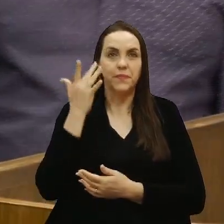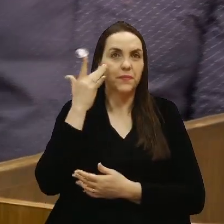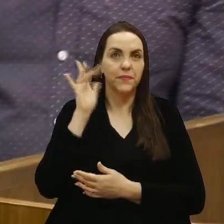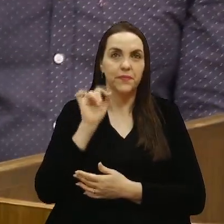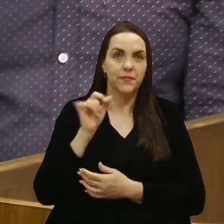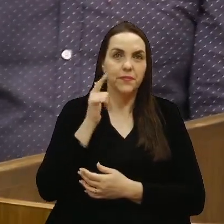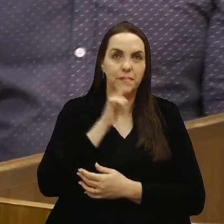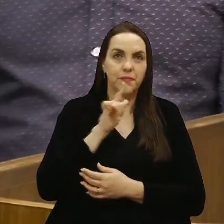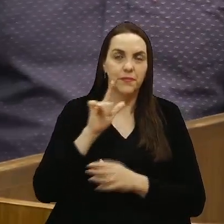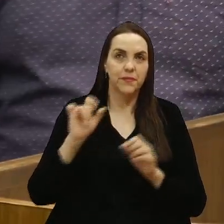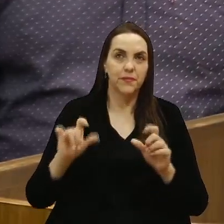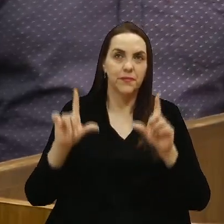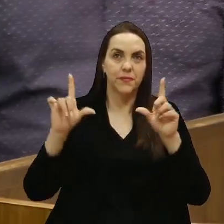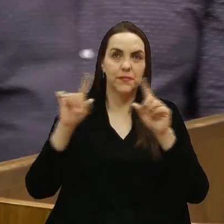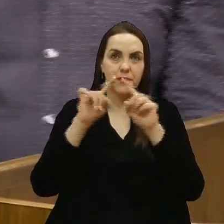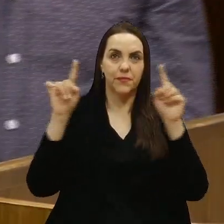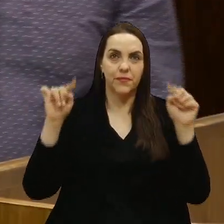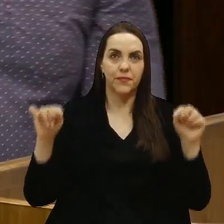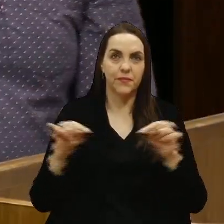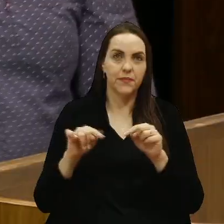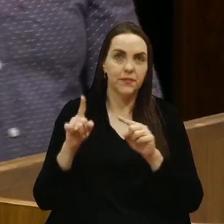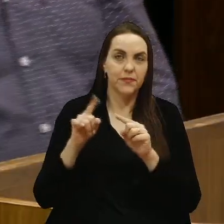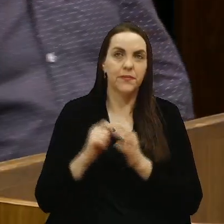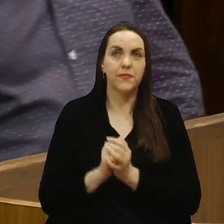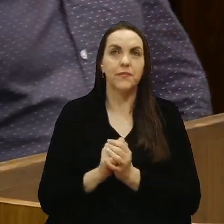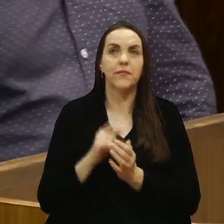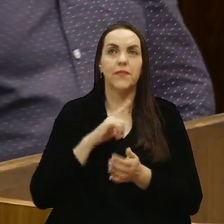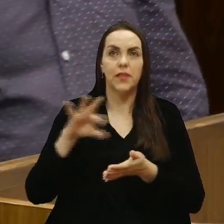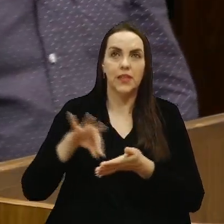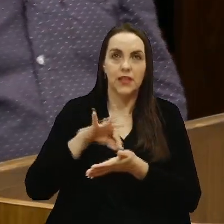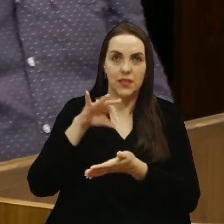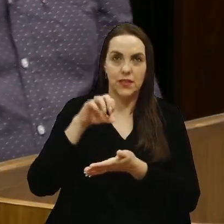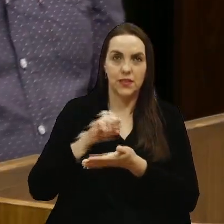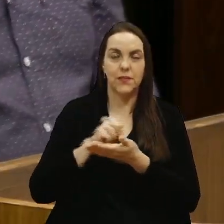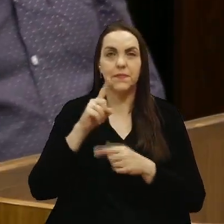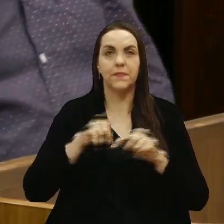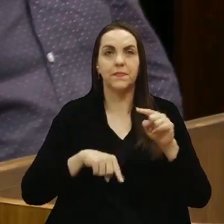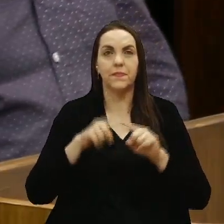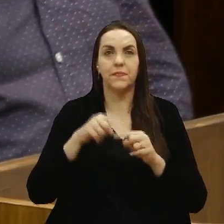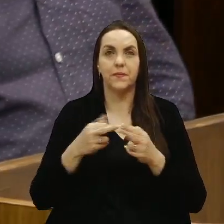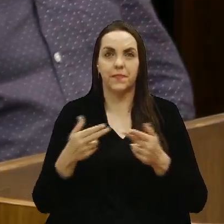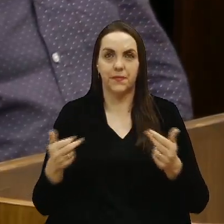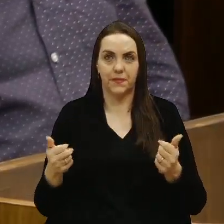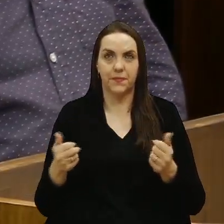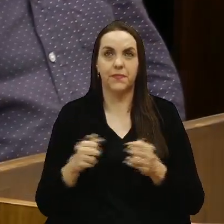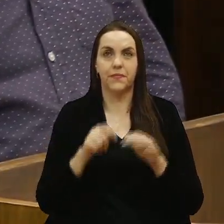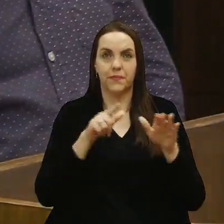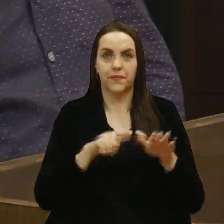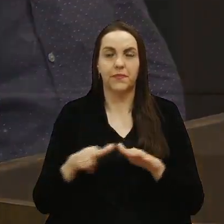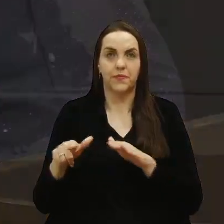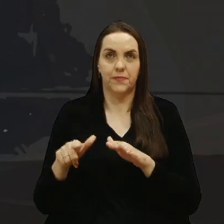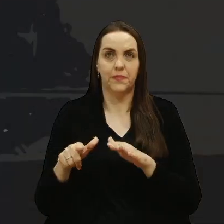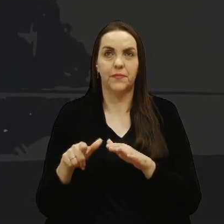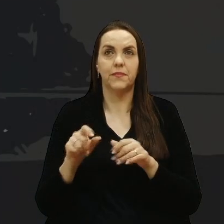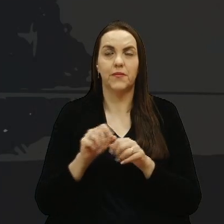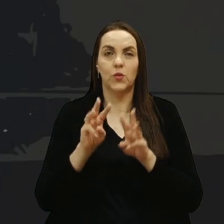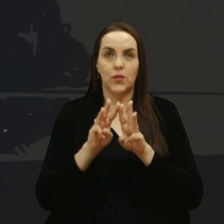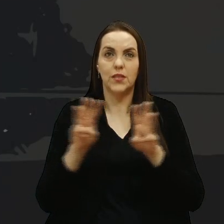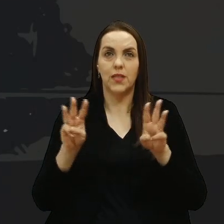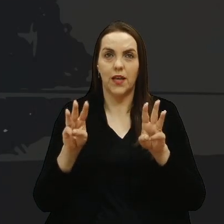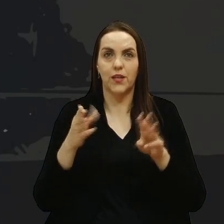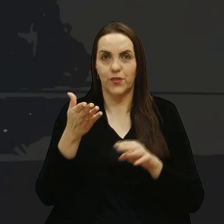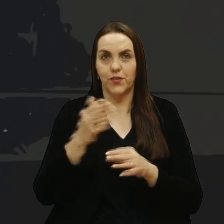telão, mas a gente tem o card aqui. As inscrições para as atividades da semana, elas estão sendo realizadas no site do